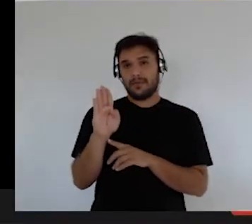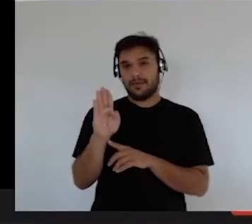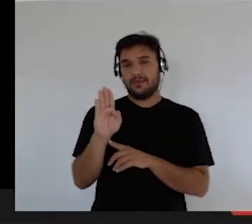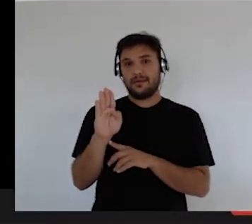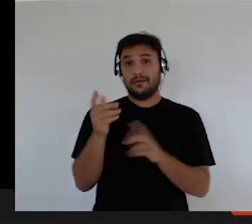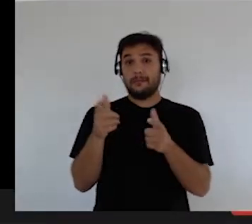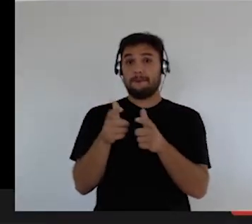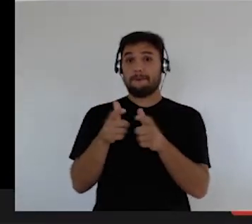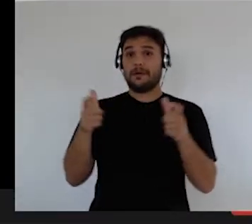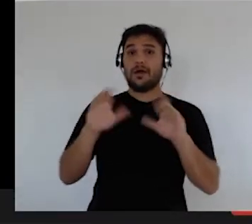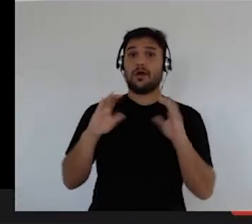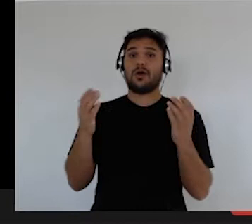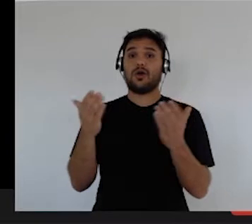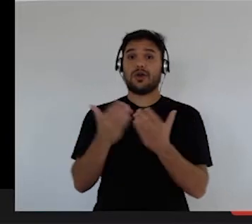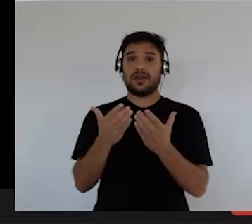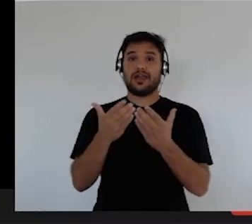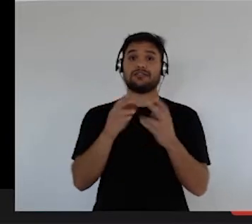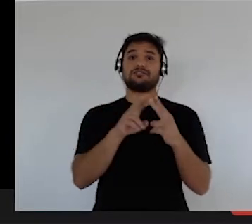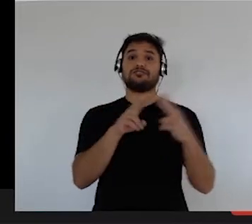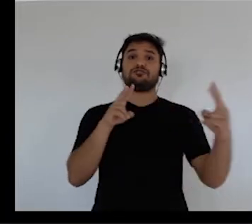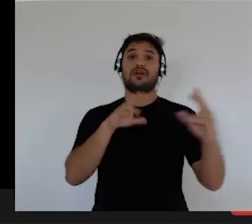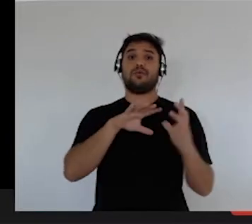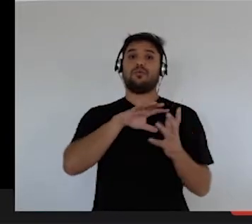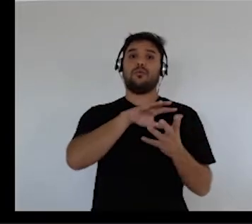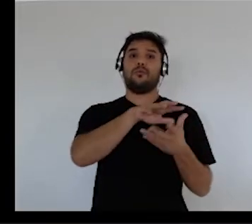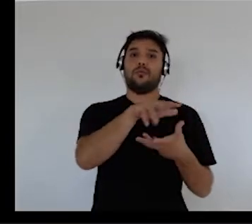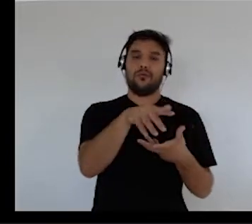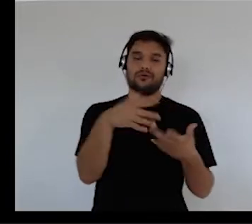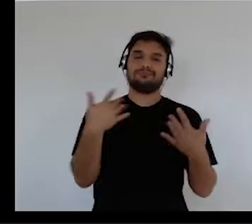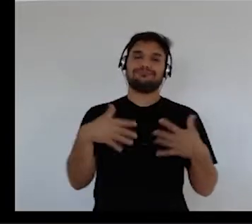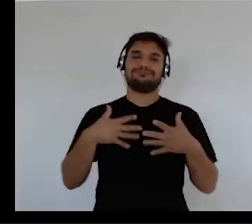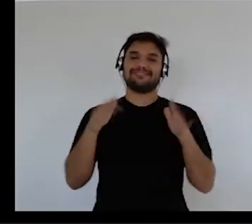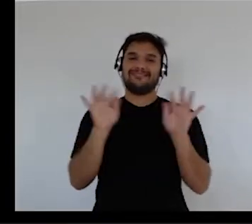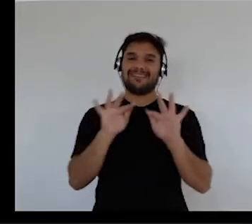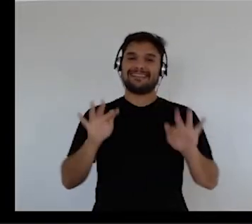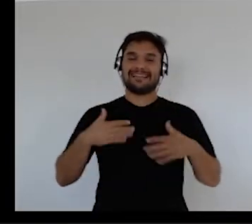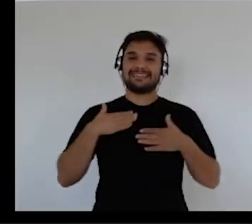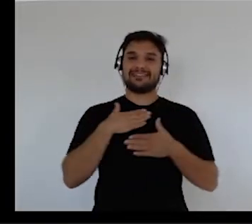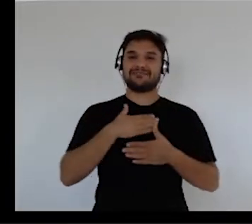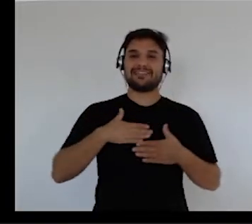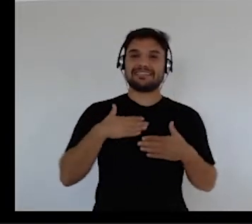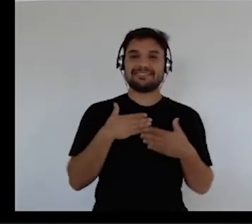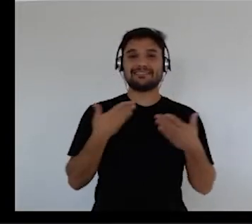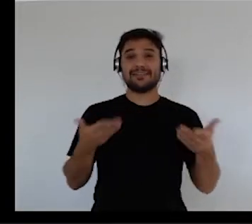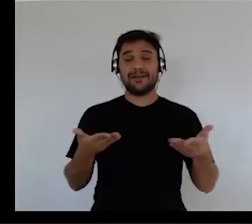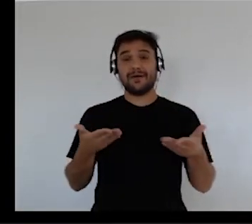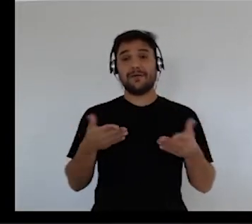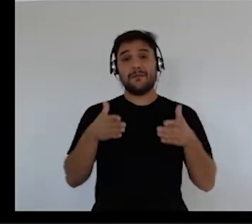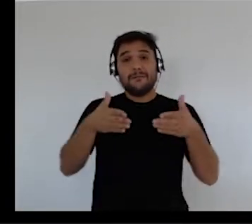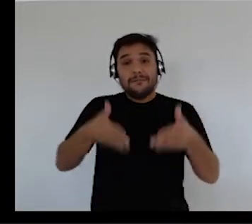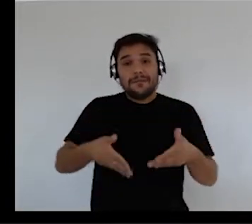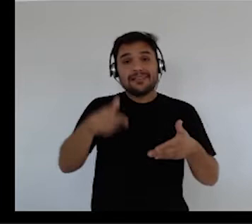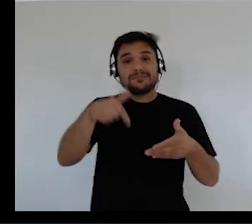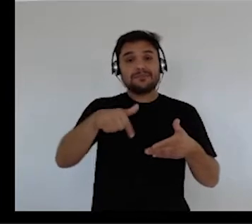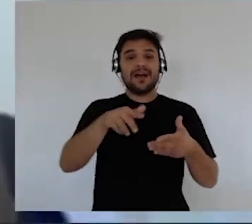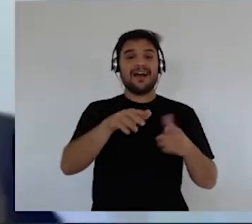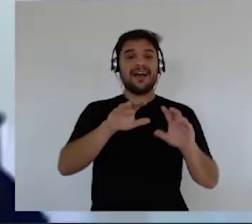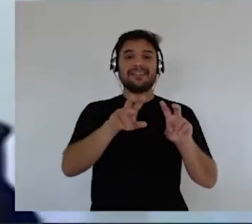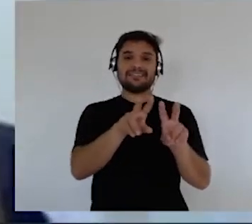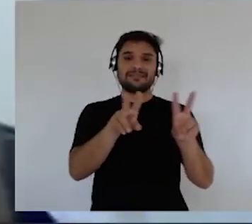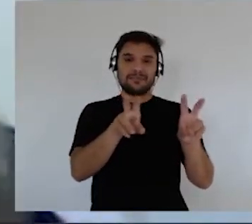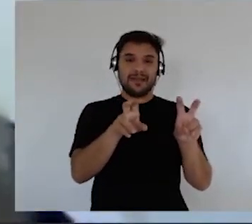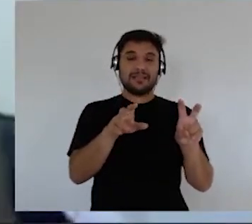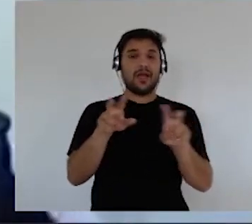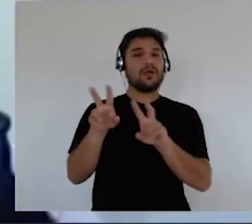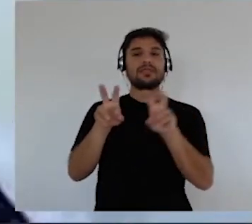o maior congresso digital do mundo, e é uma grande alegria, uma grande satisfação participar desse painel